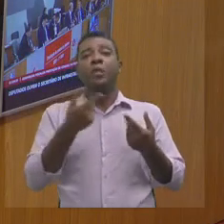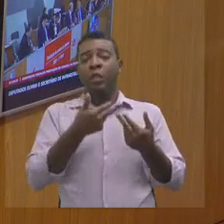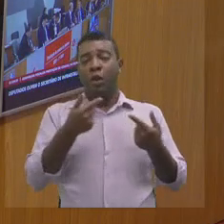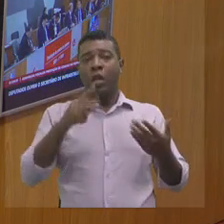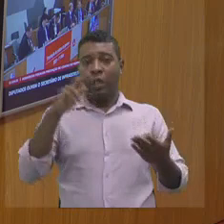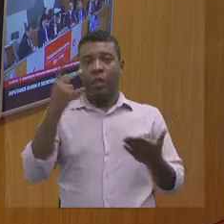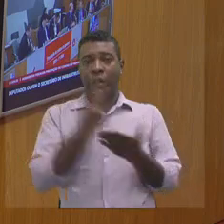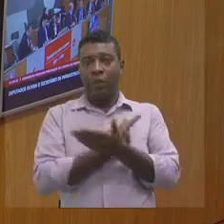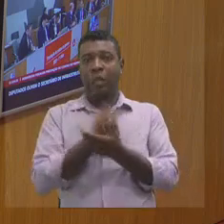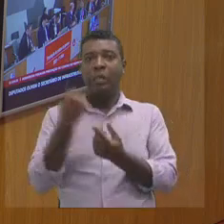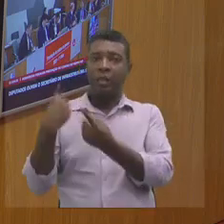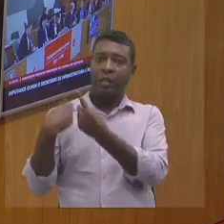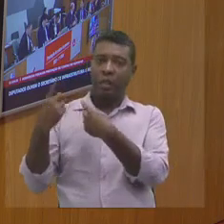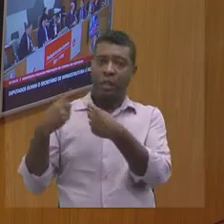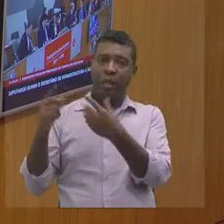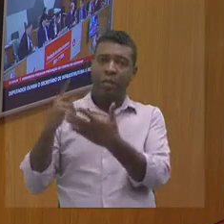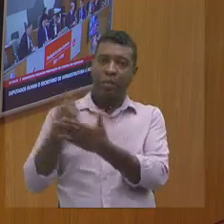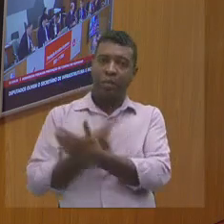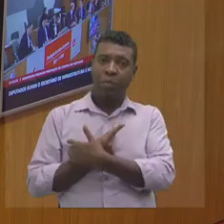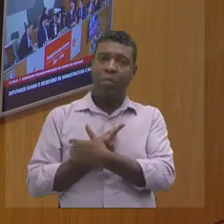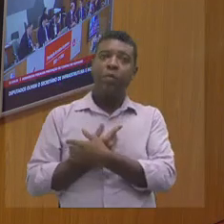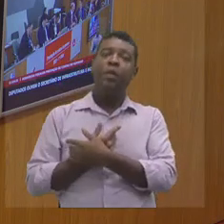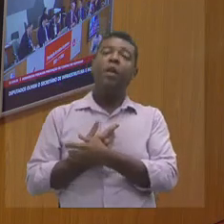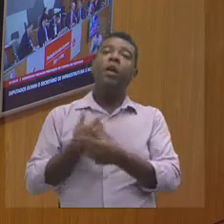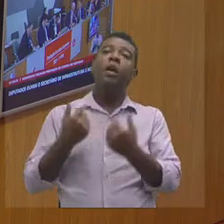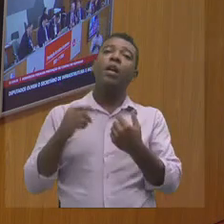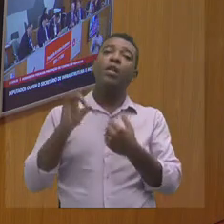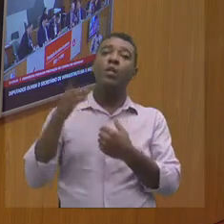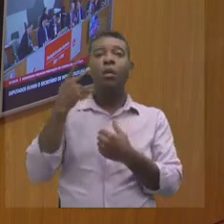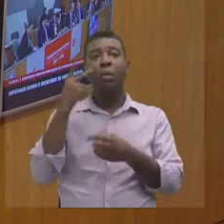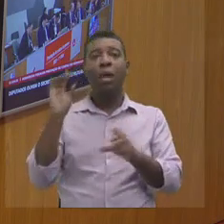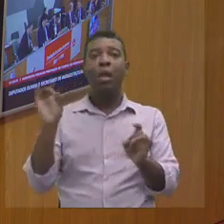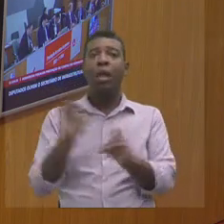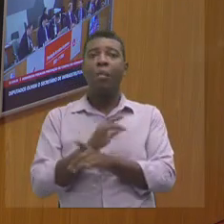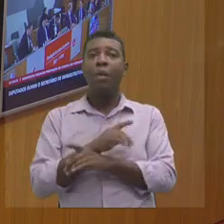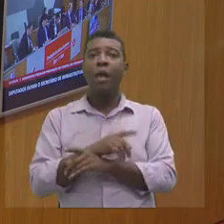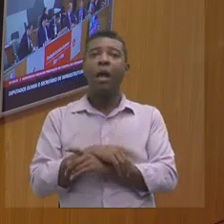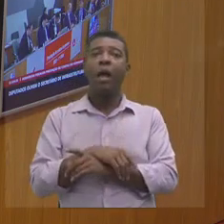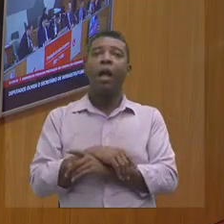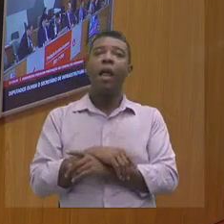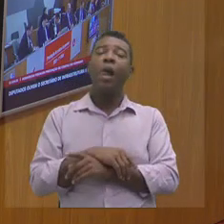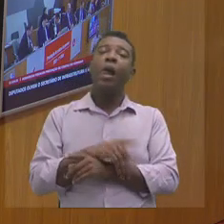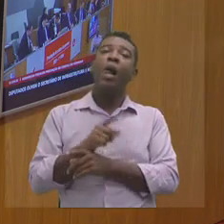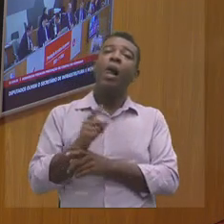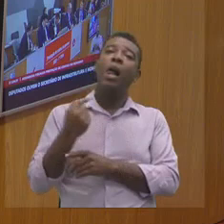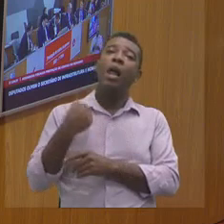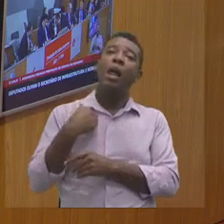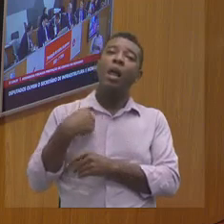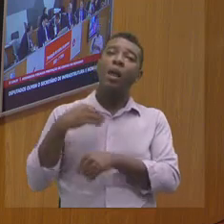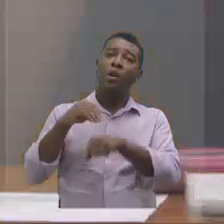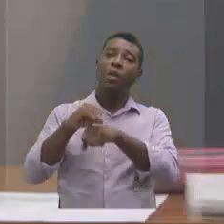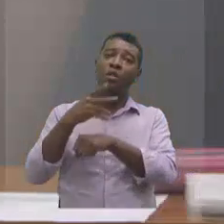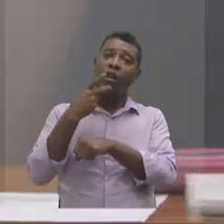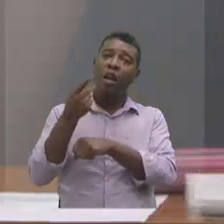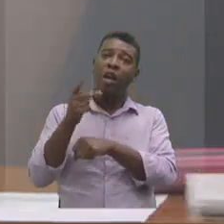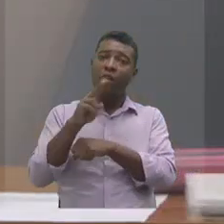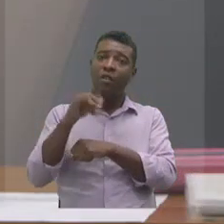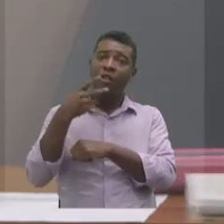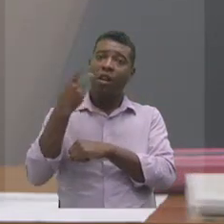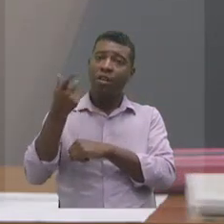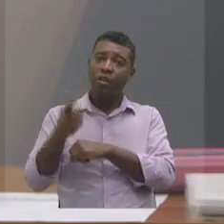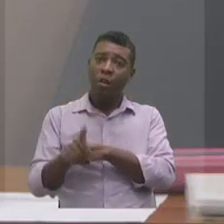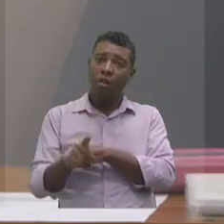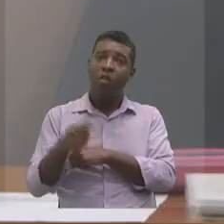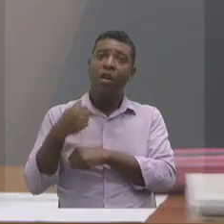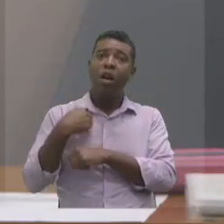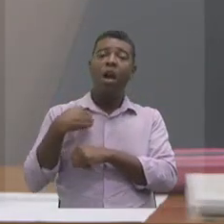MG 428 que só para encerrar sabe secretário eu até falei vou repetir aqui eu